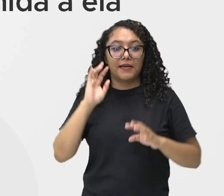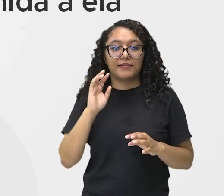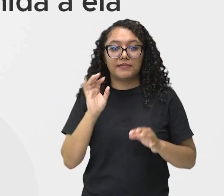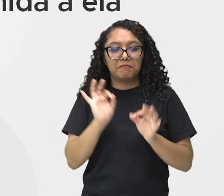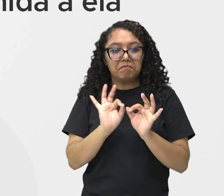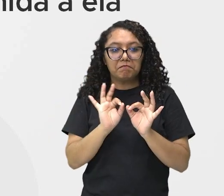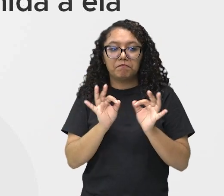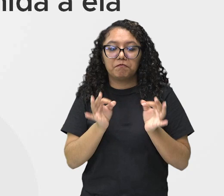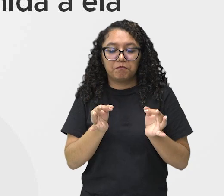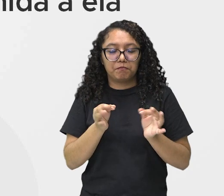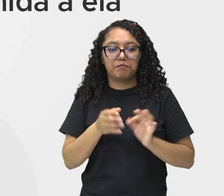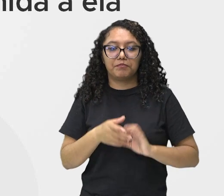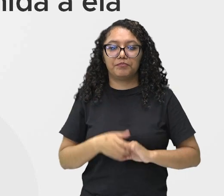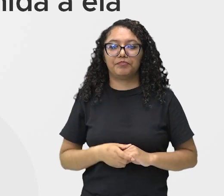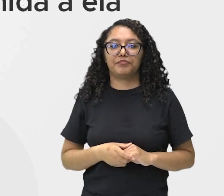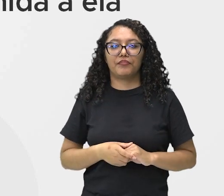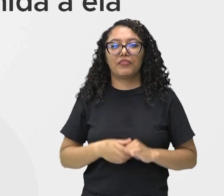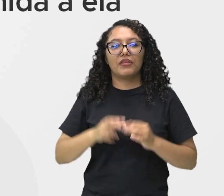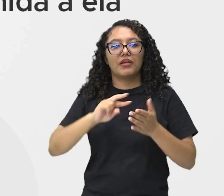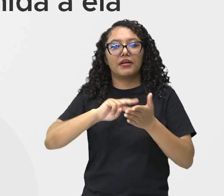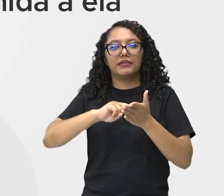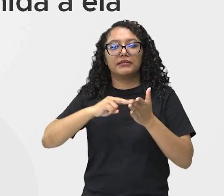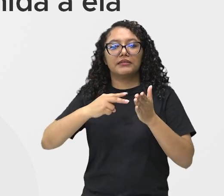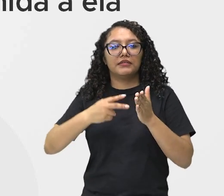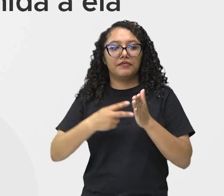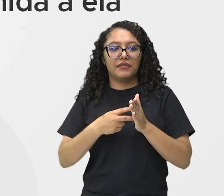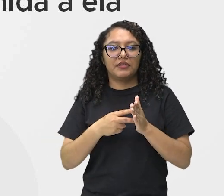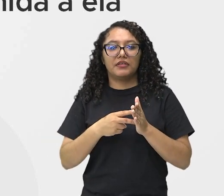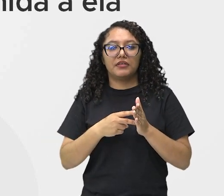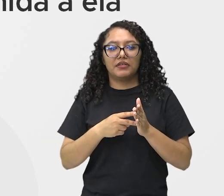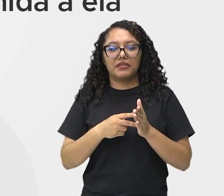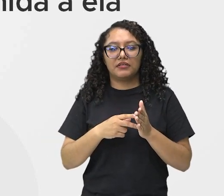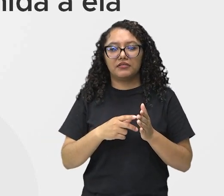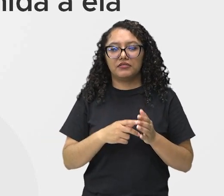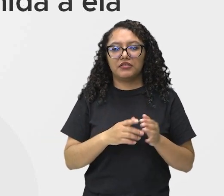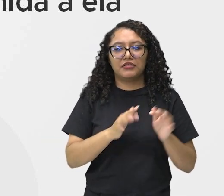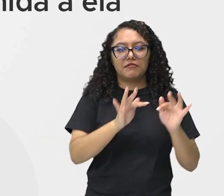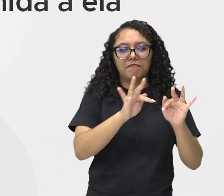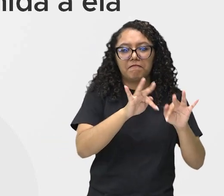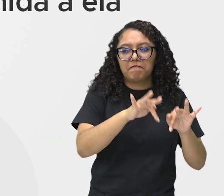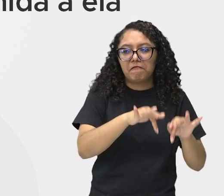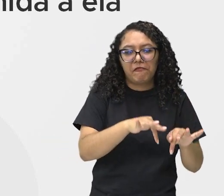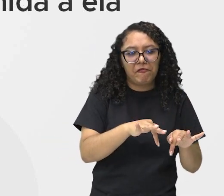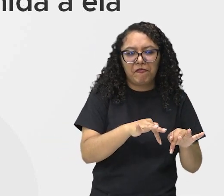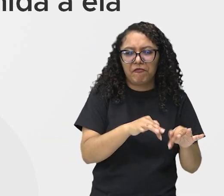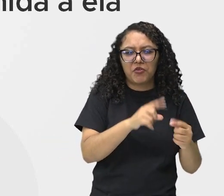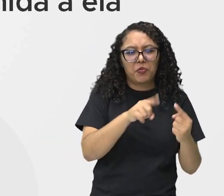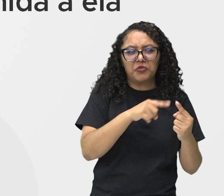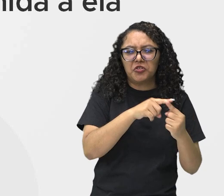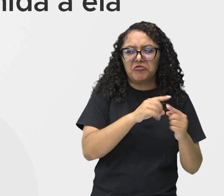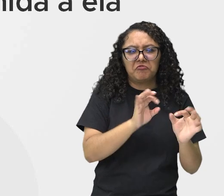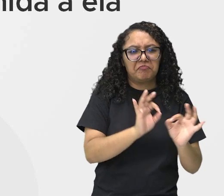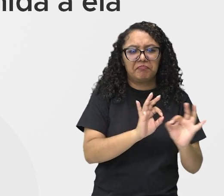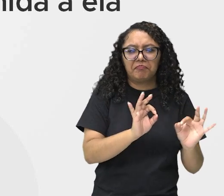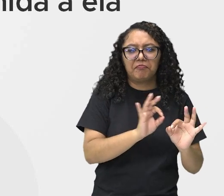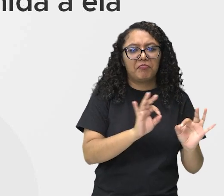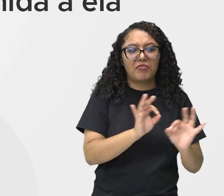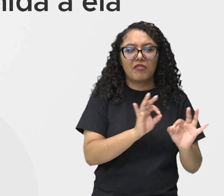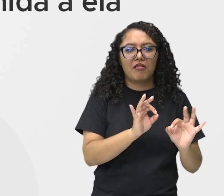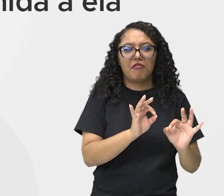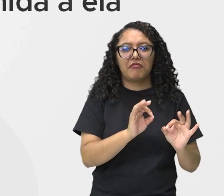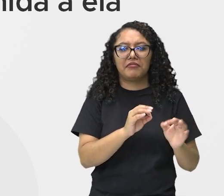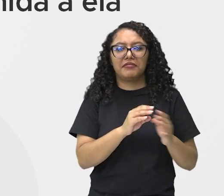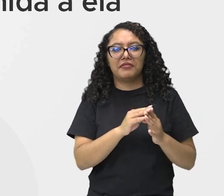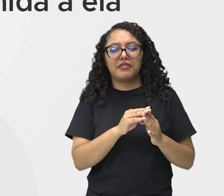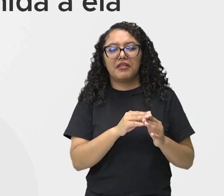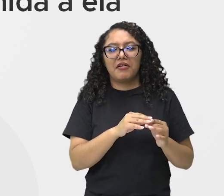mesmo. Vejam bem, significa que a existência não possui fim a ser alcançado e não vive em